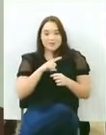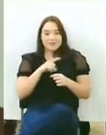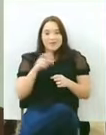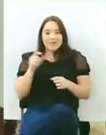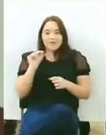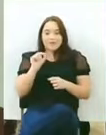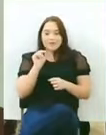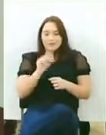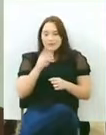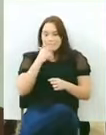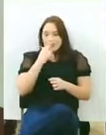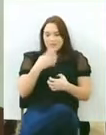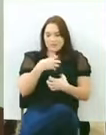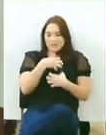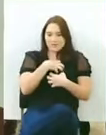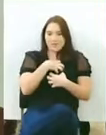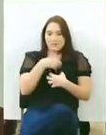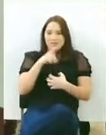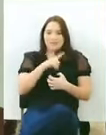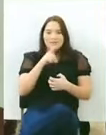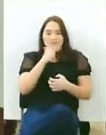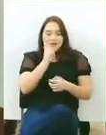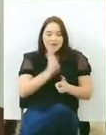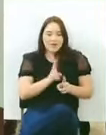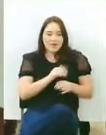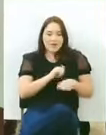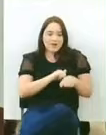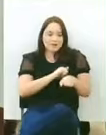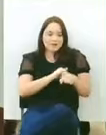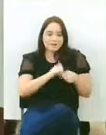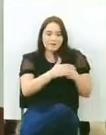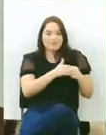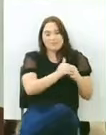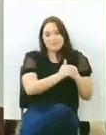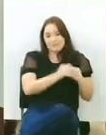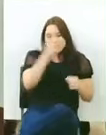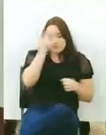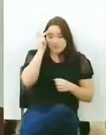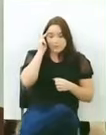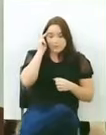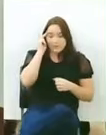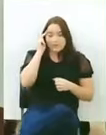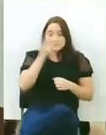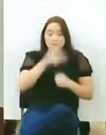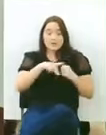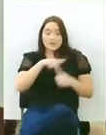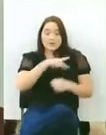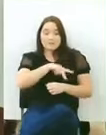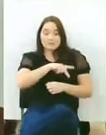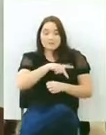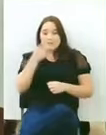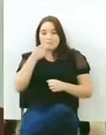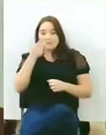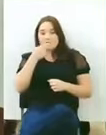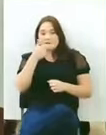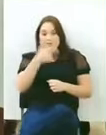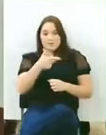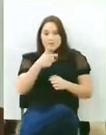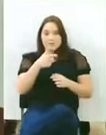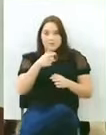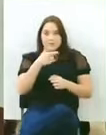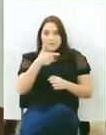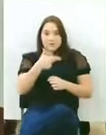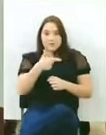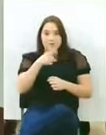associados ao constrangimento é a bajulação. E Paulo diz em 2 Tessalonicenses